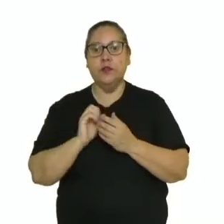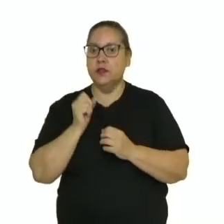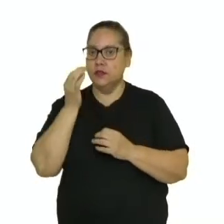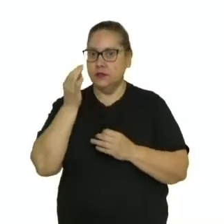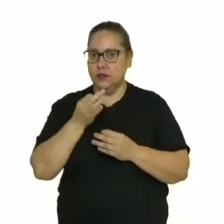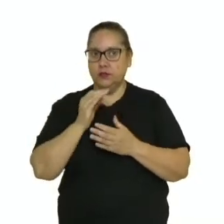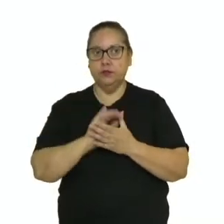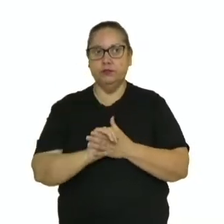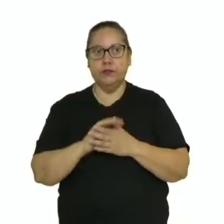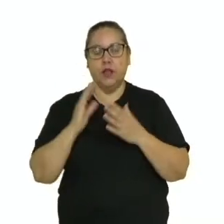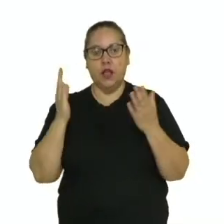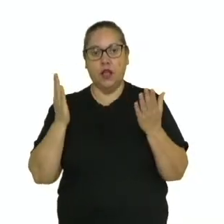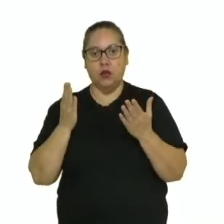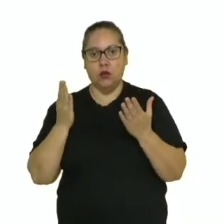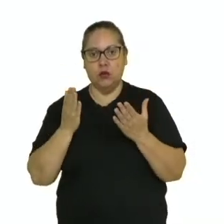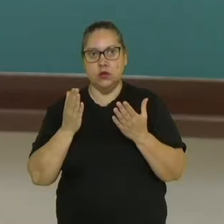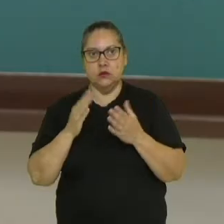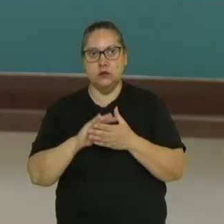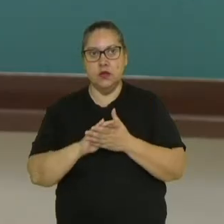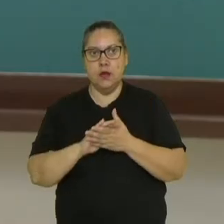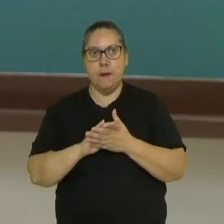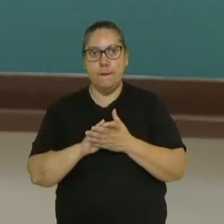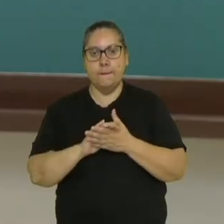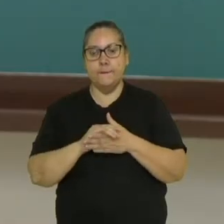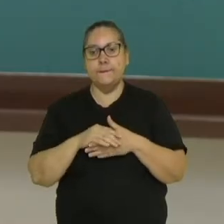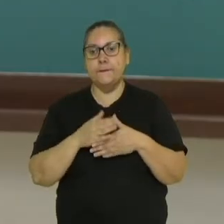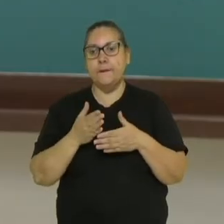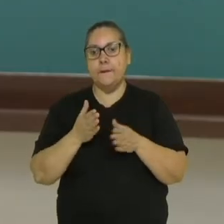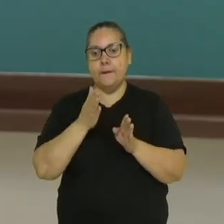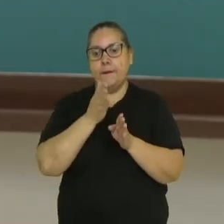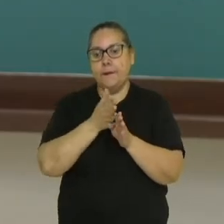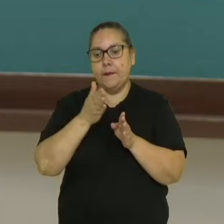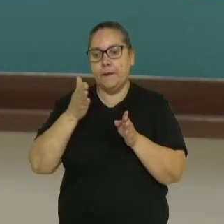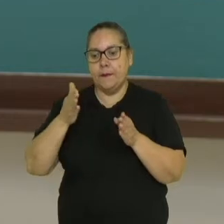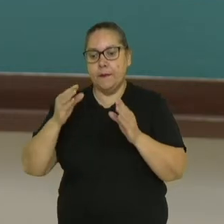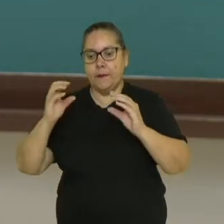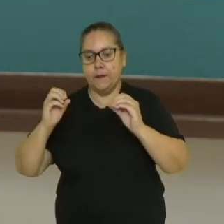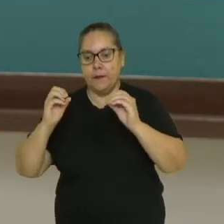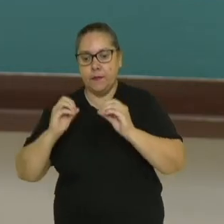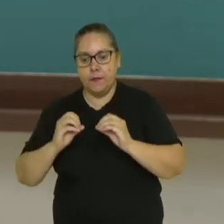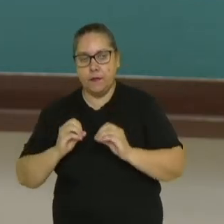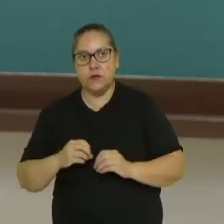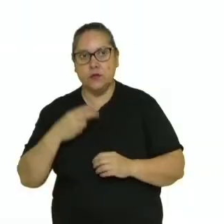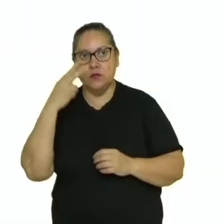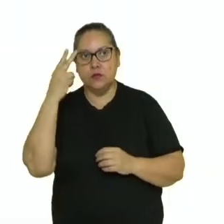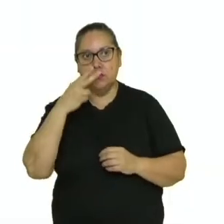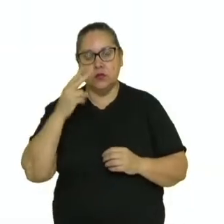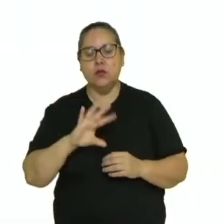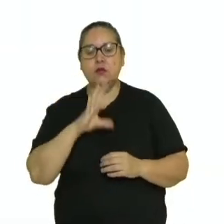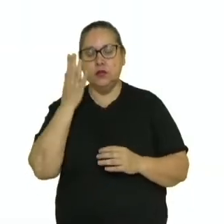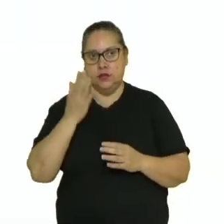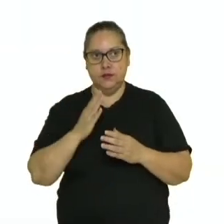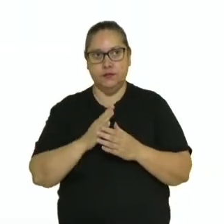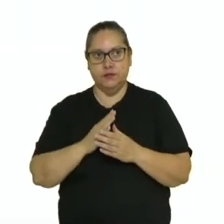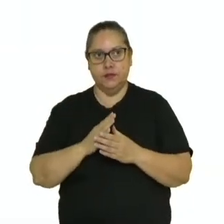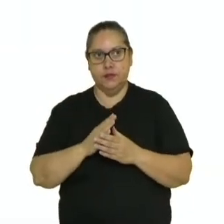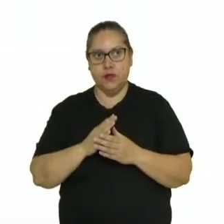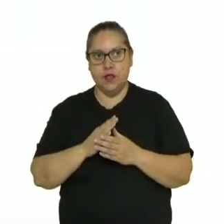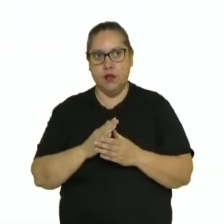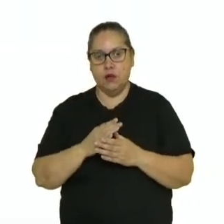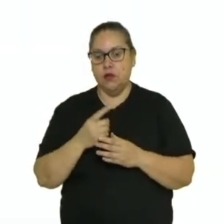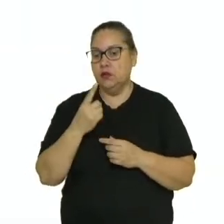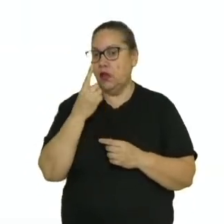certo? Agora vamos lá para meiose 2. O que acontece na meiose 2? Na